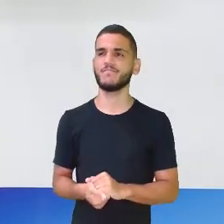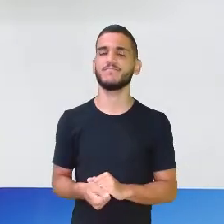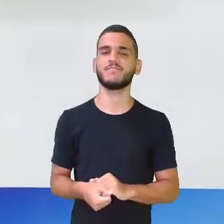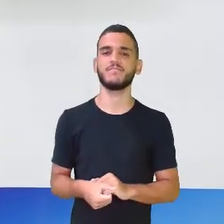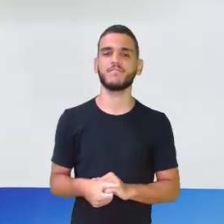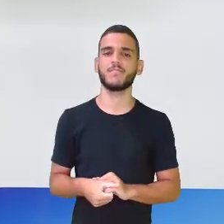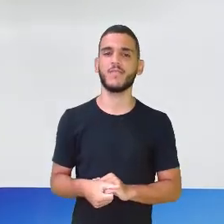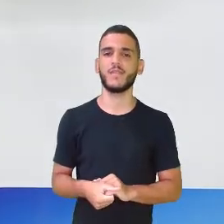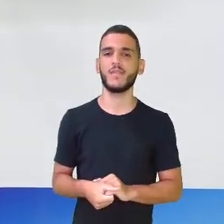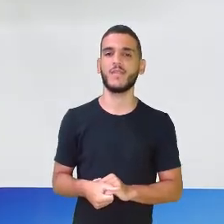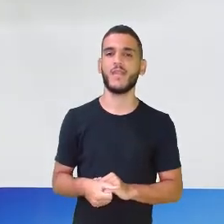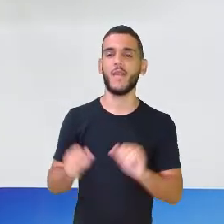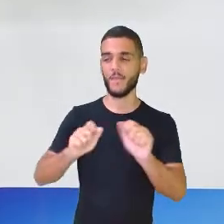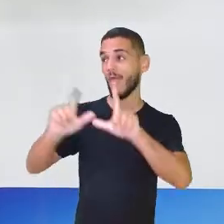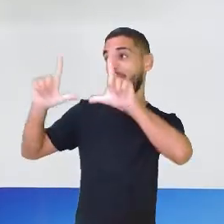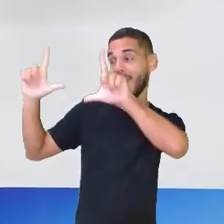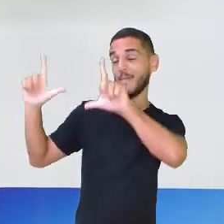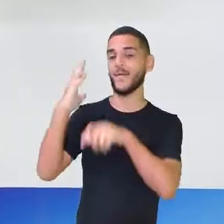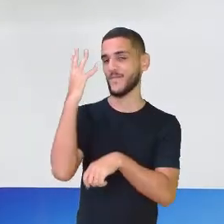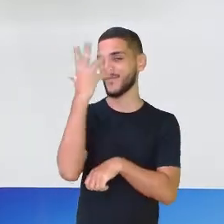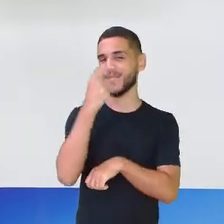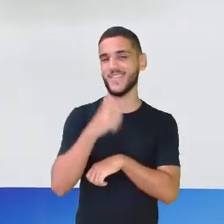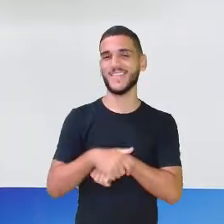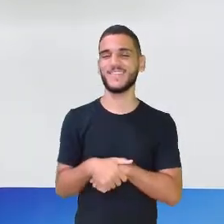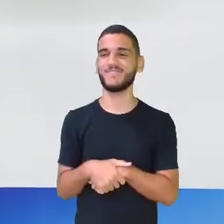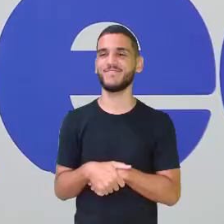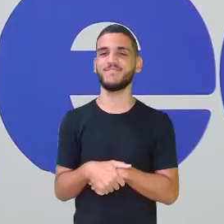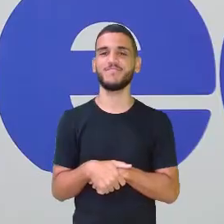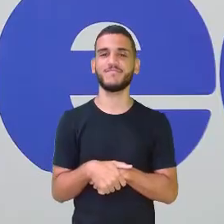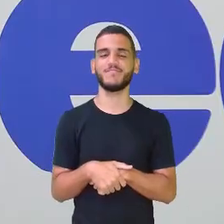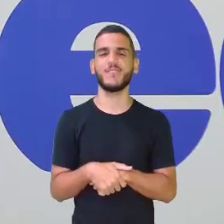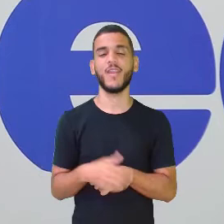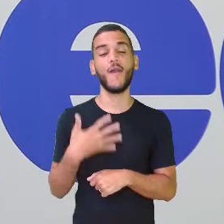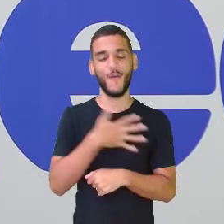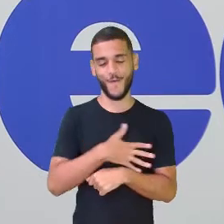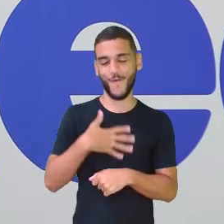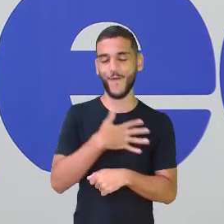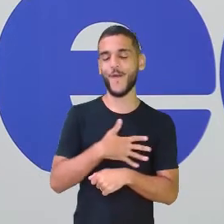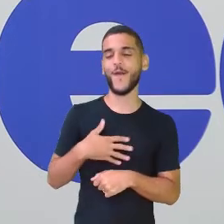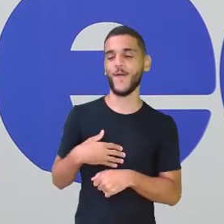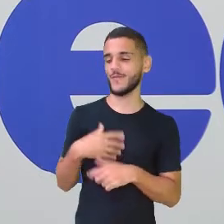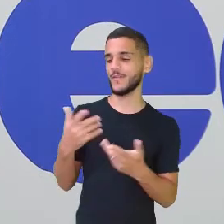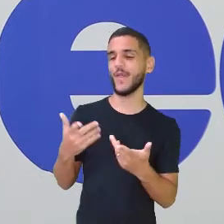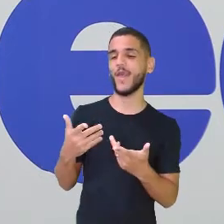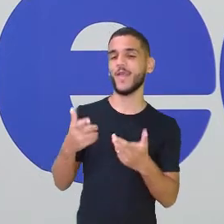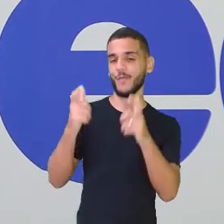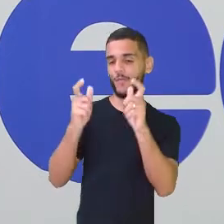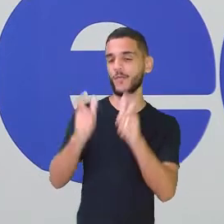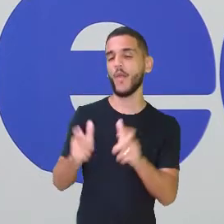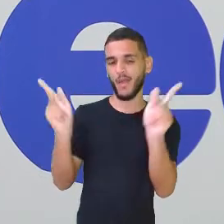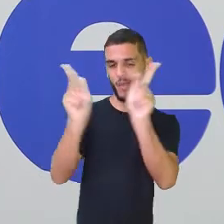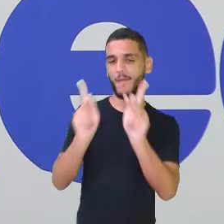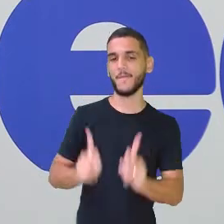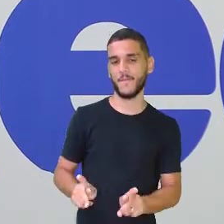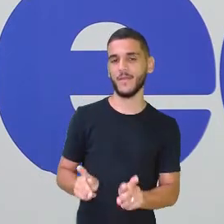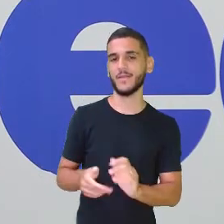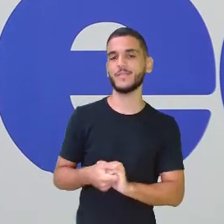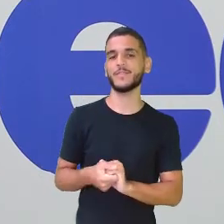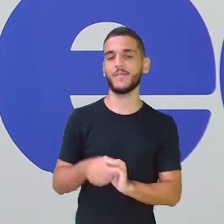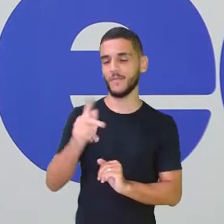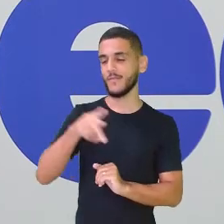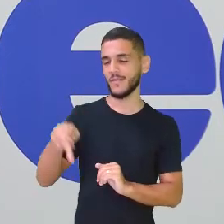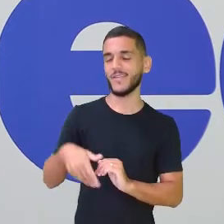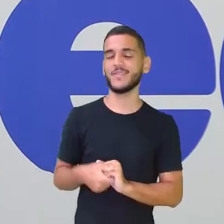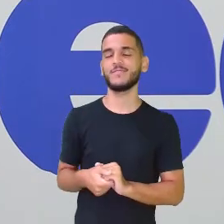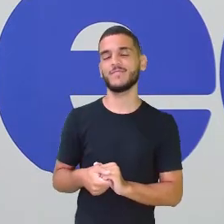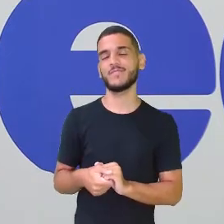imagem é belíssima. Gosta de campo, professora Kedma? Eu gosto, eu tenho um certo apego, mas a minha paisagem favorita